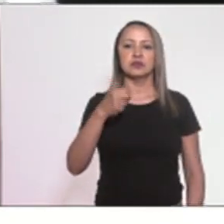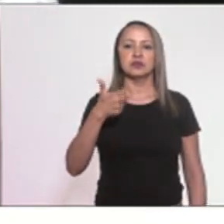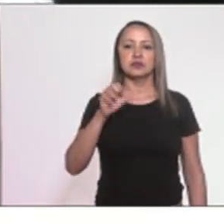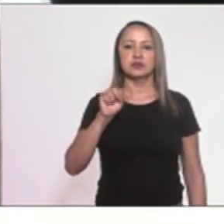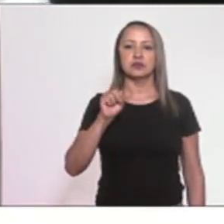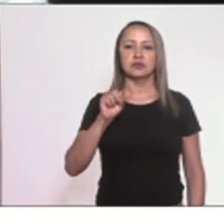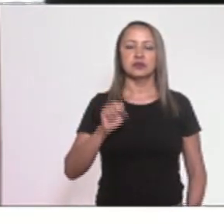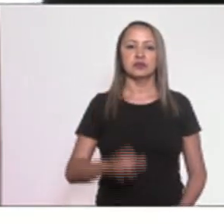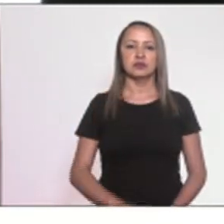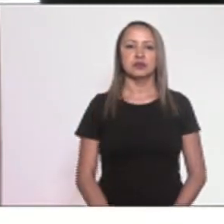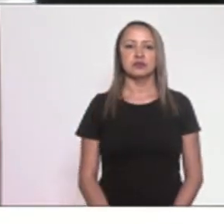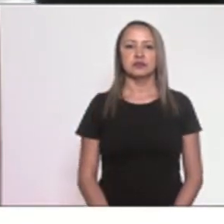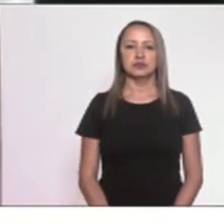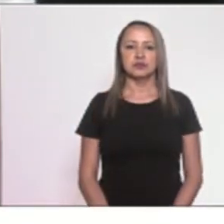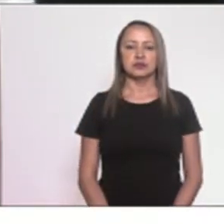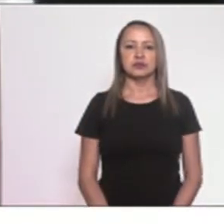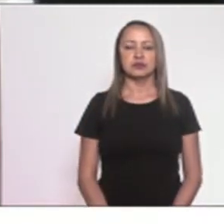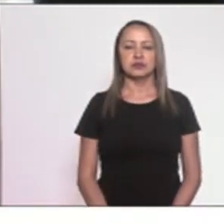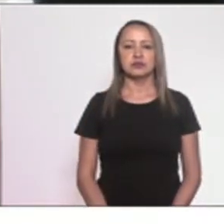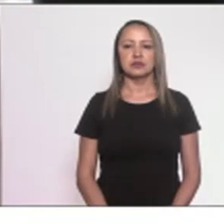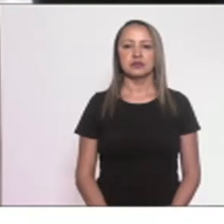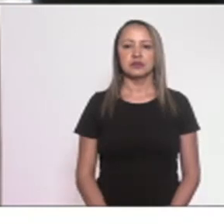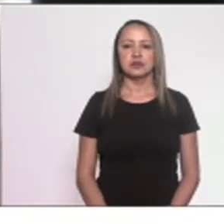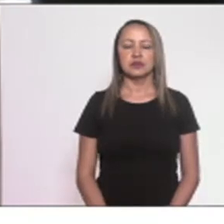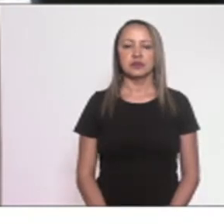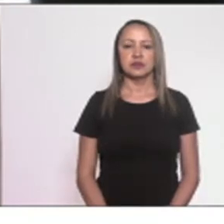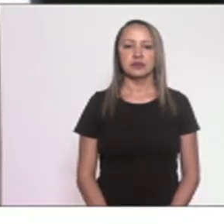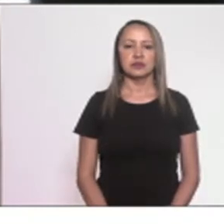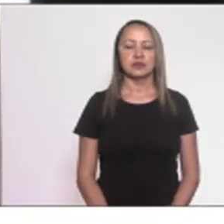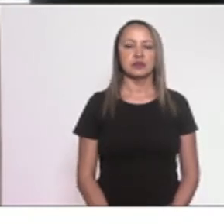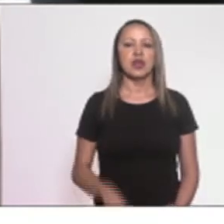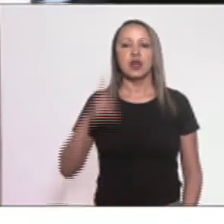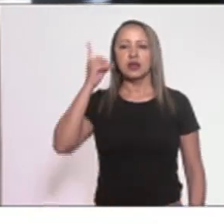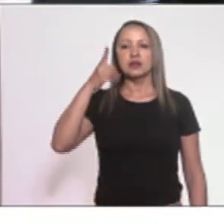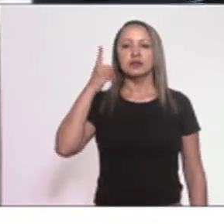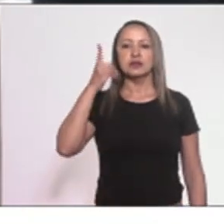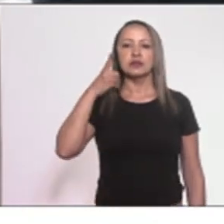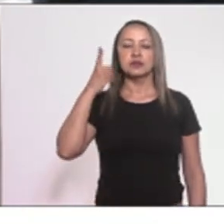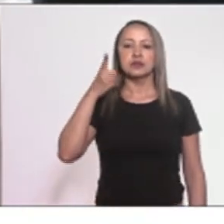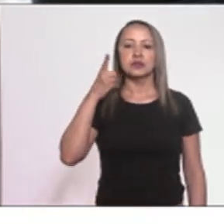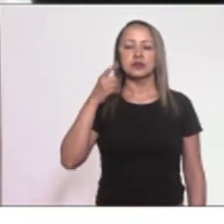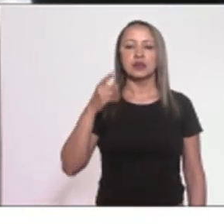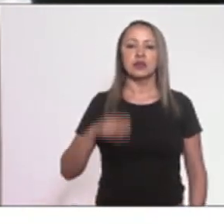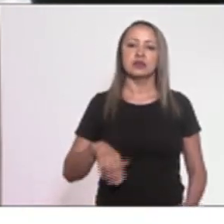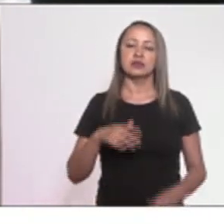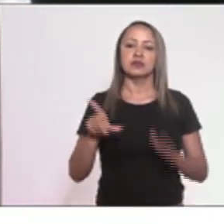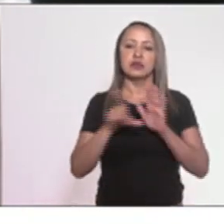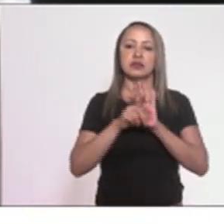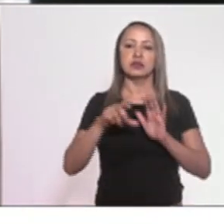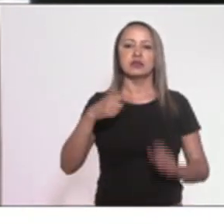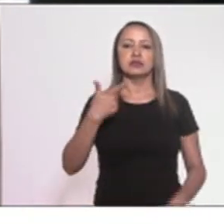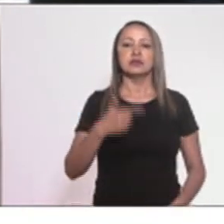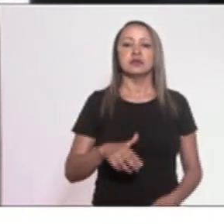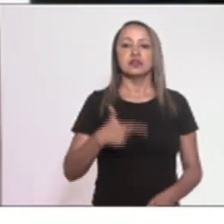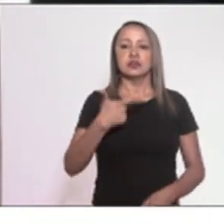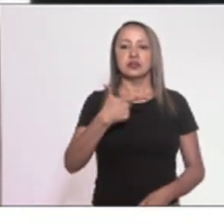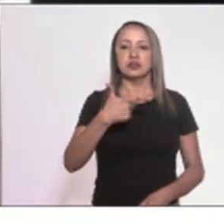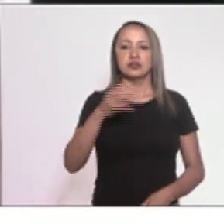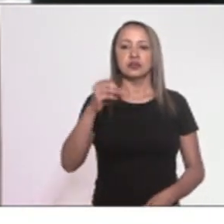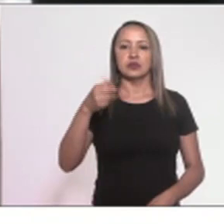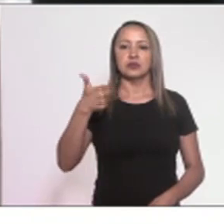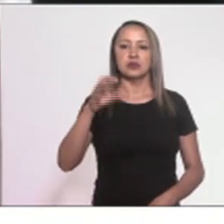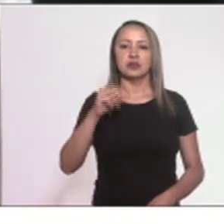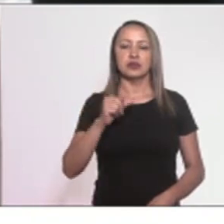4183-2018, Dona Vitória, seja bem-vinda. Também a Ana. De autoria da deputada Zeidan Lula, que altera a lei 5.645, de 6 de janeiro de